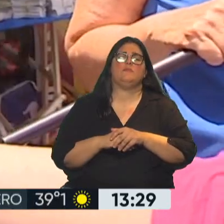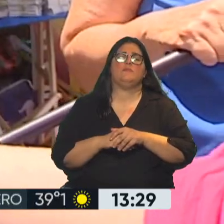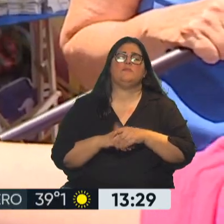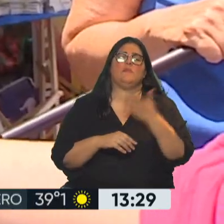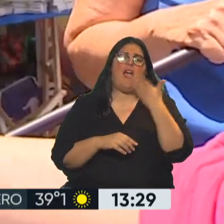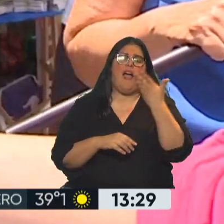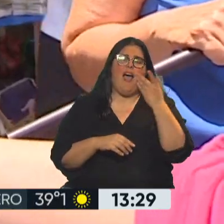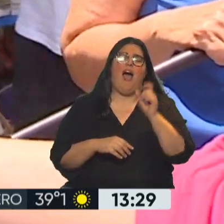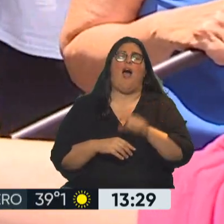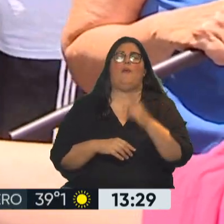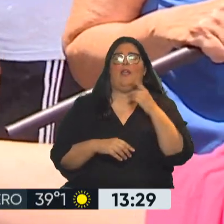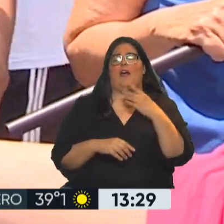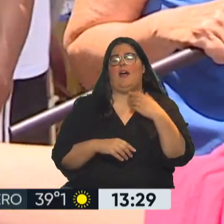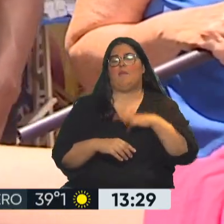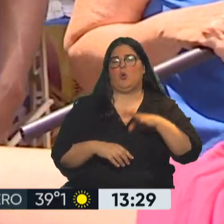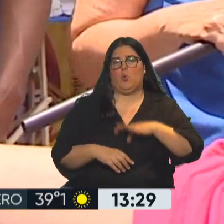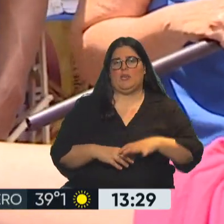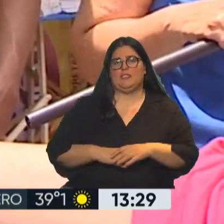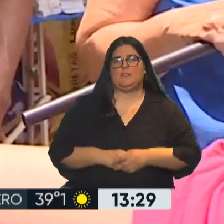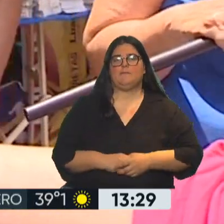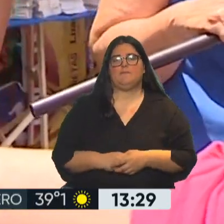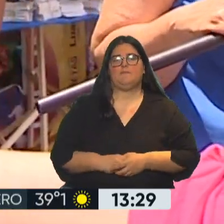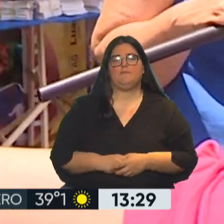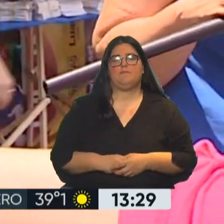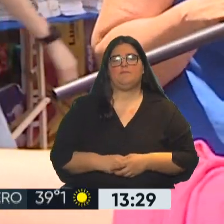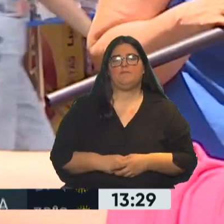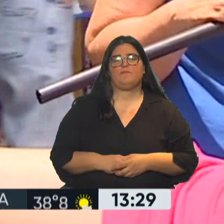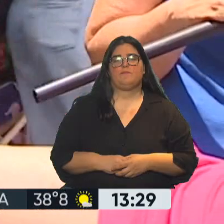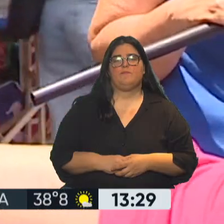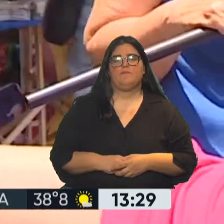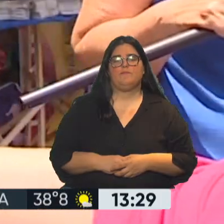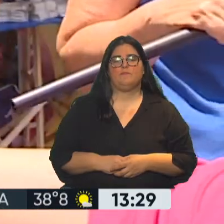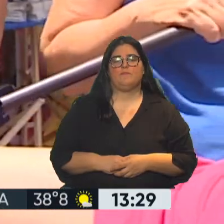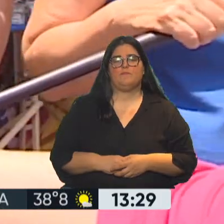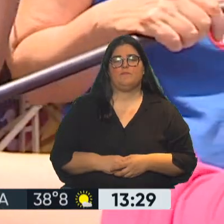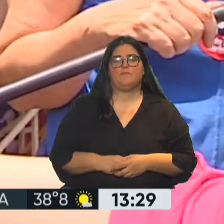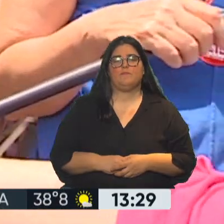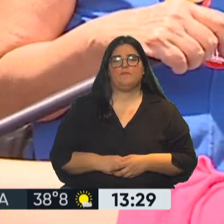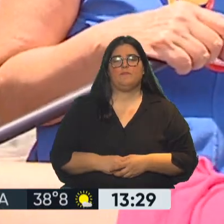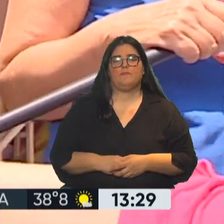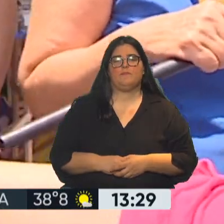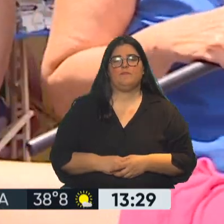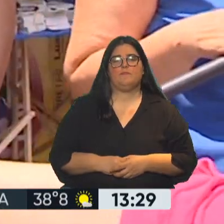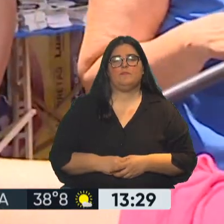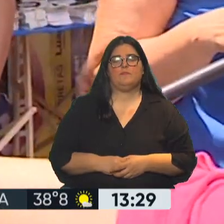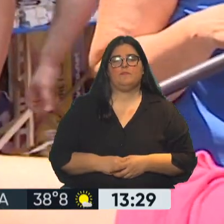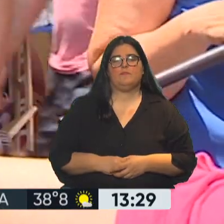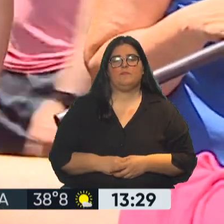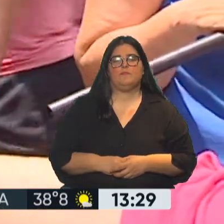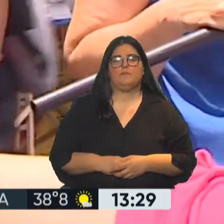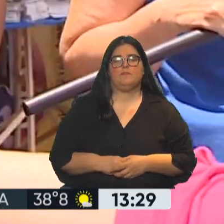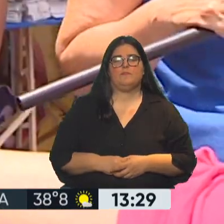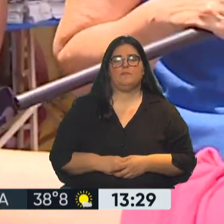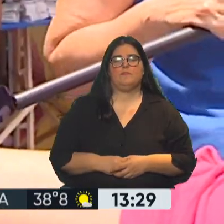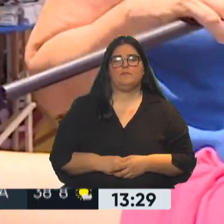civilização. E eu tenho certeza que nós vamos optar pela civilização, que é exatamente onde não existe